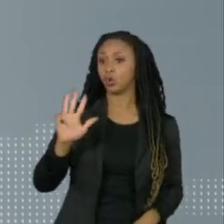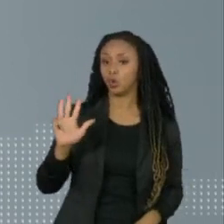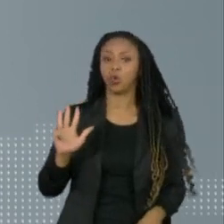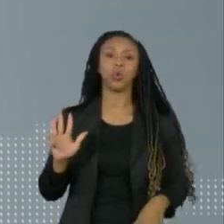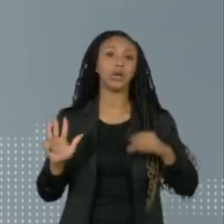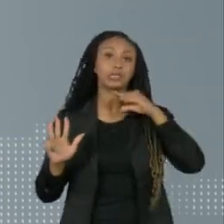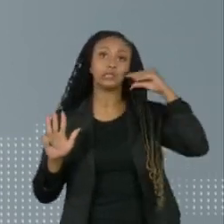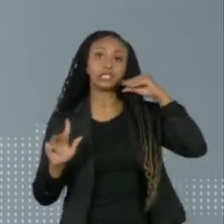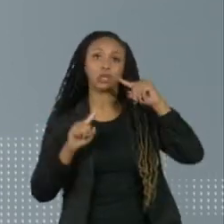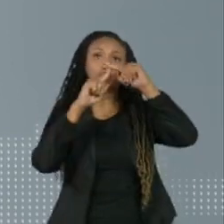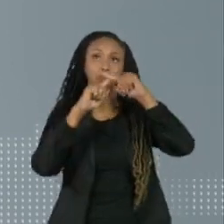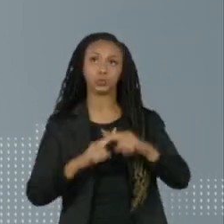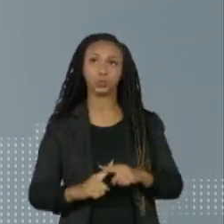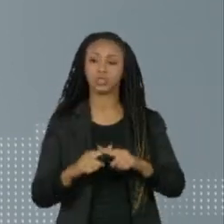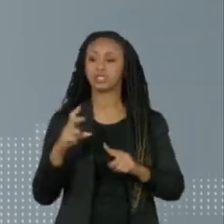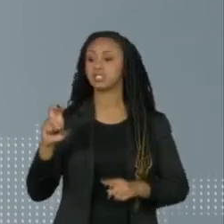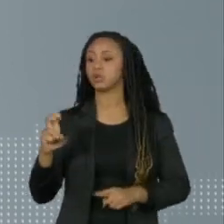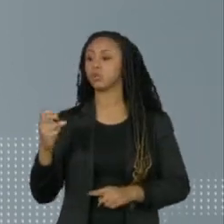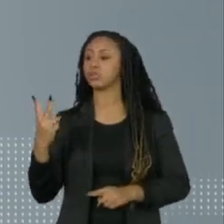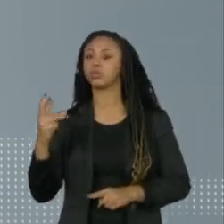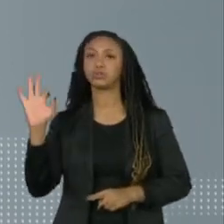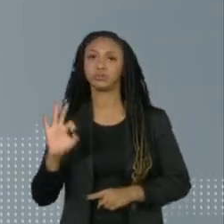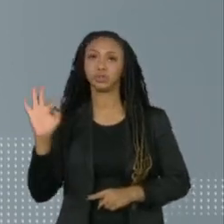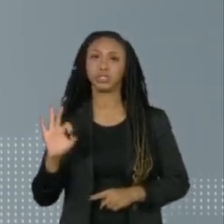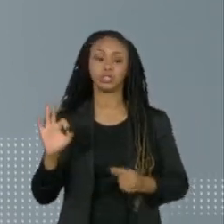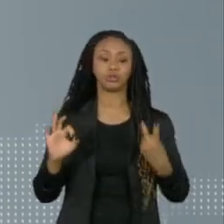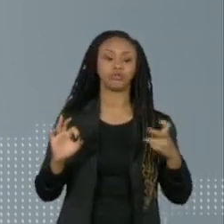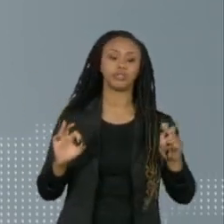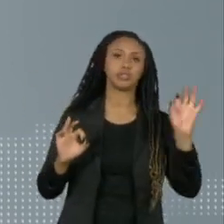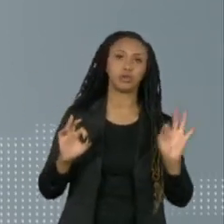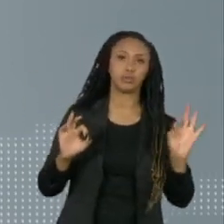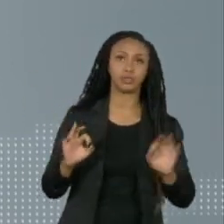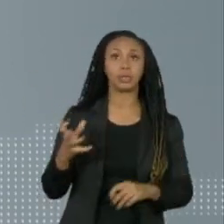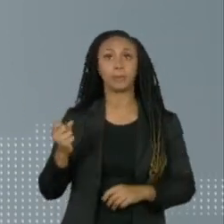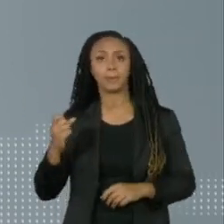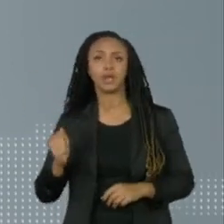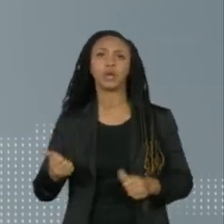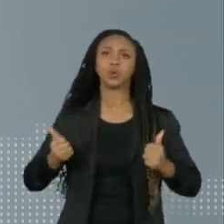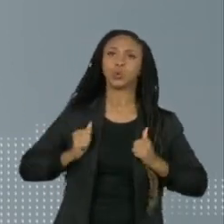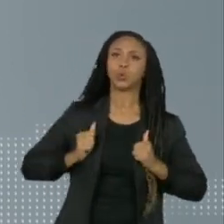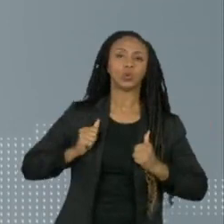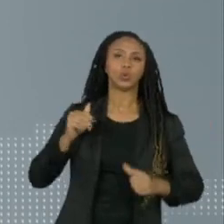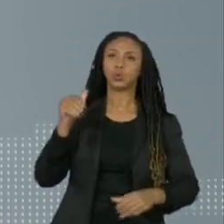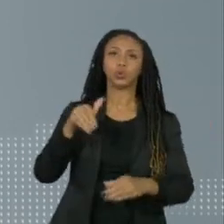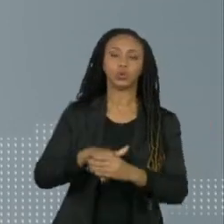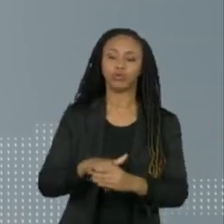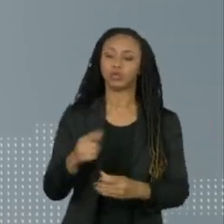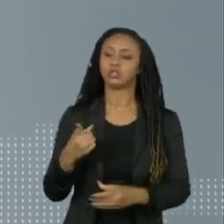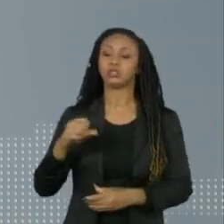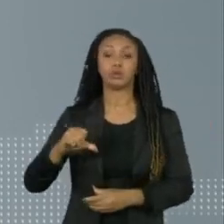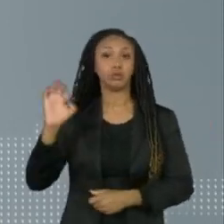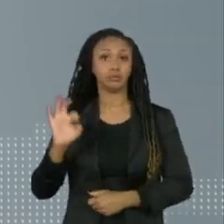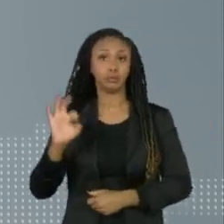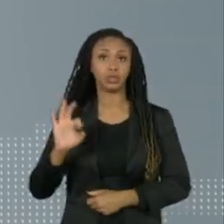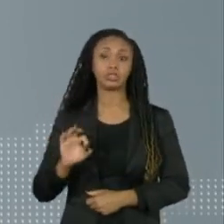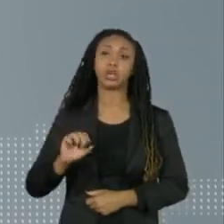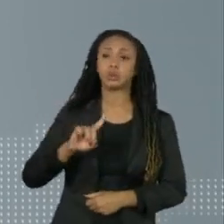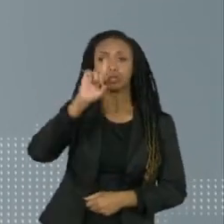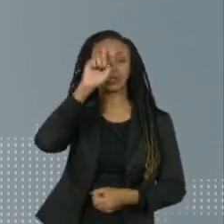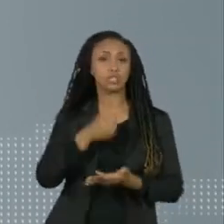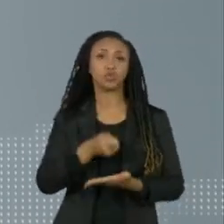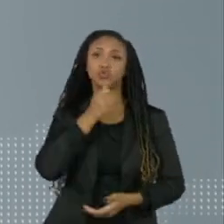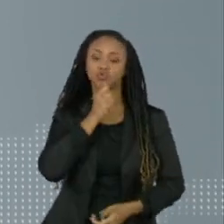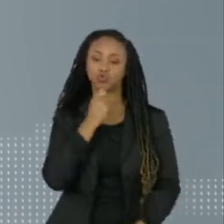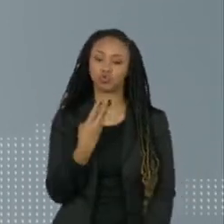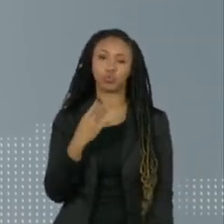cento das intenções de voto contra 25 porcento do adversário brancos nulos e quem não vota sua mão dezenove por cento e